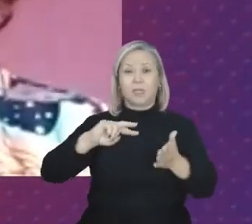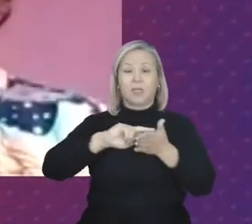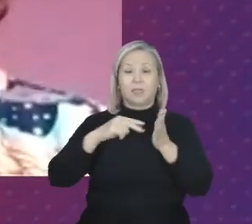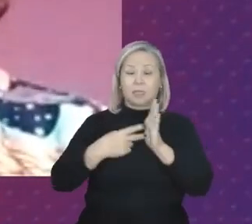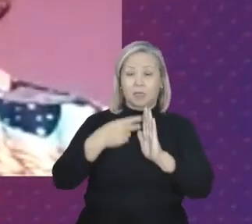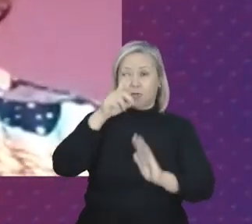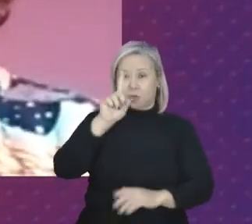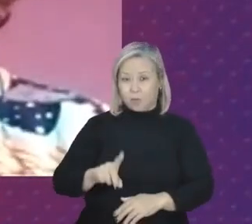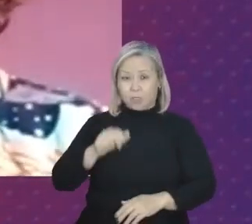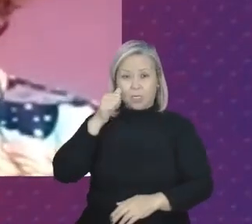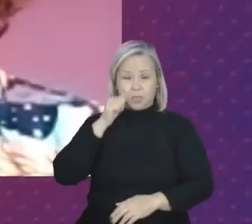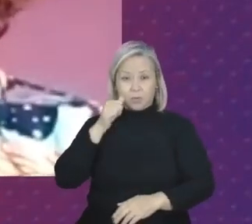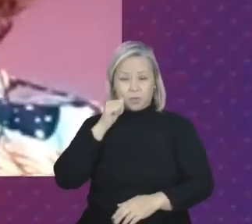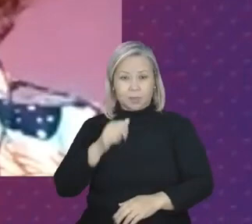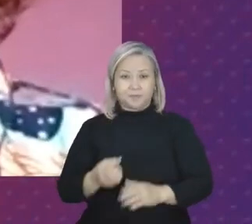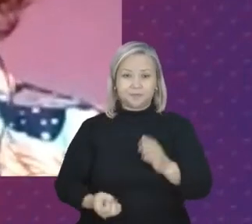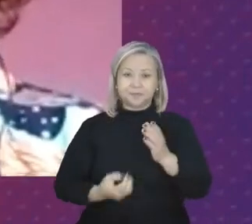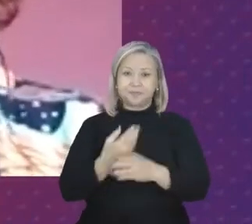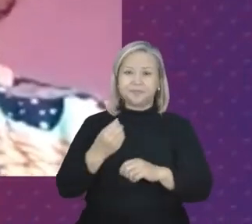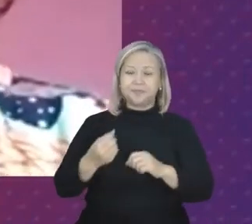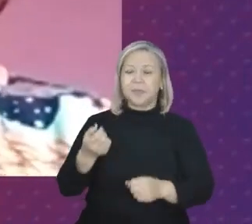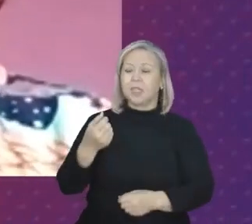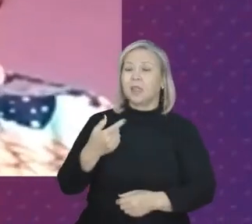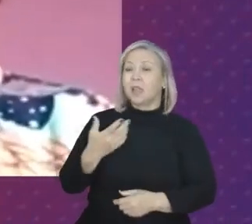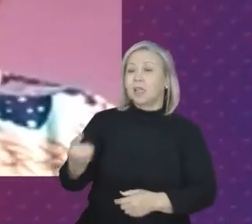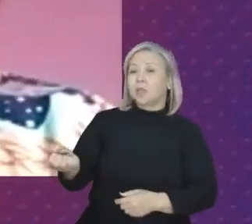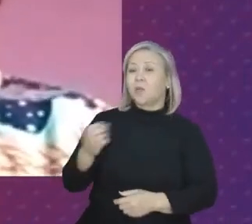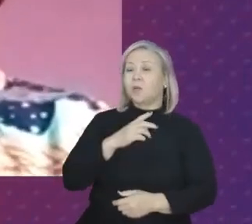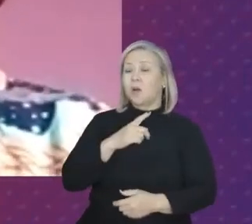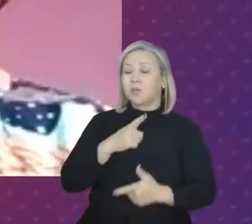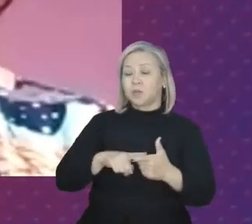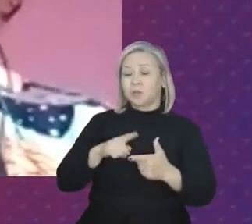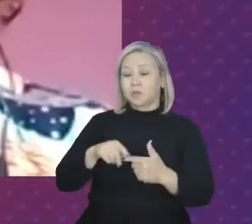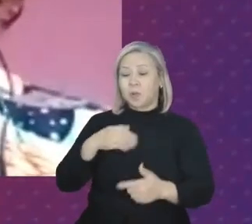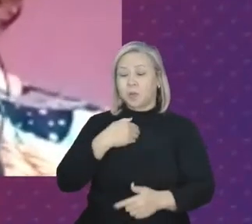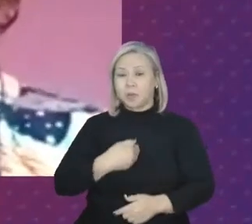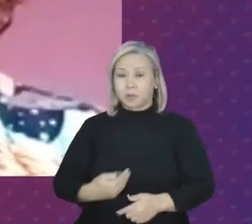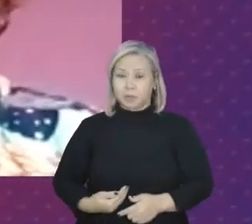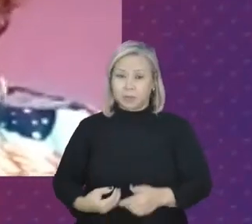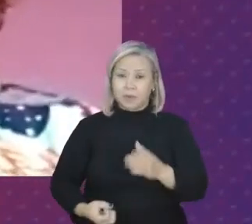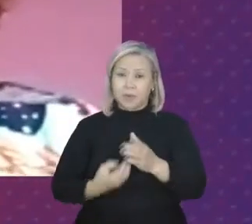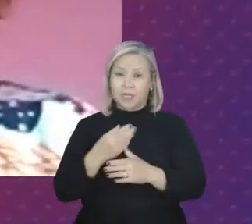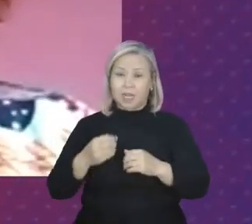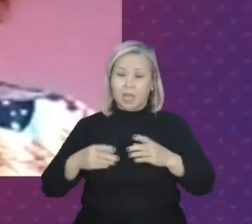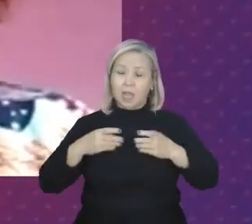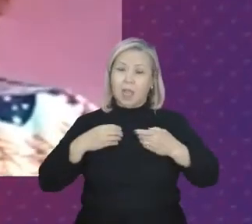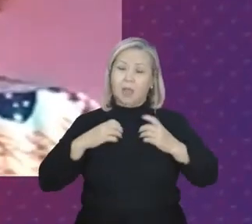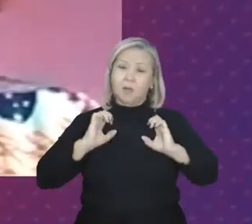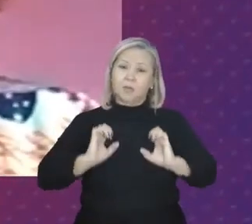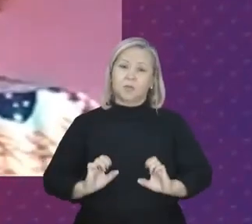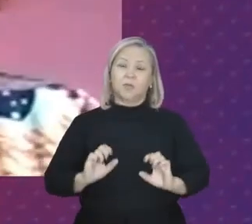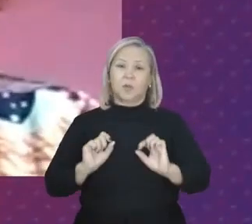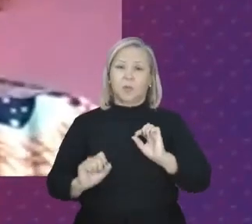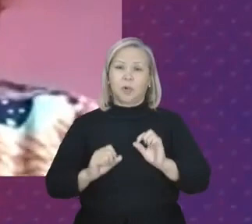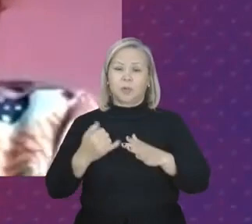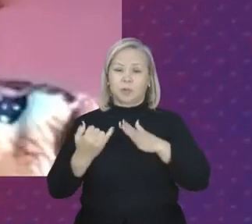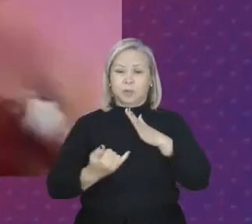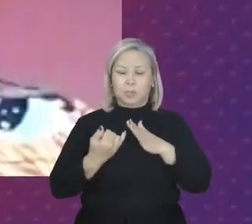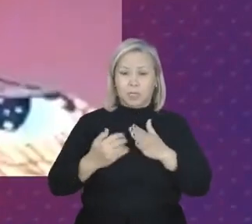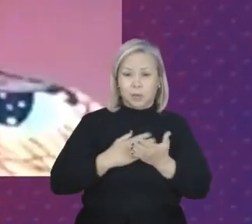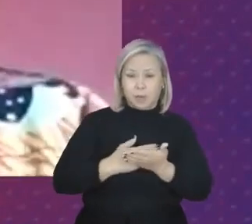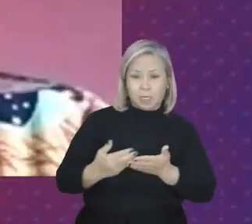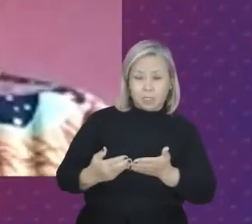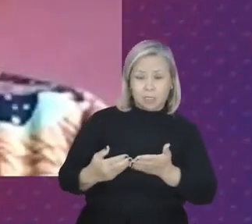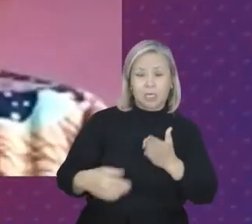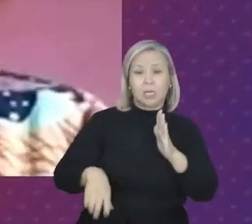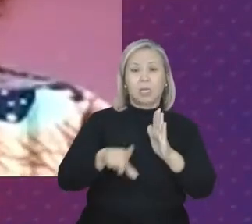vai suscitar novos problemas públicos, ao mesmo tempo que isso também vai gerar novos comportamentos institucionais, sobretudo a partir da Lei Maria da